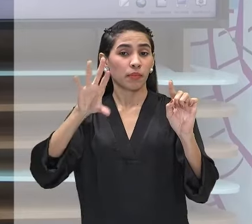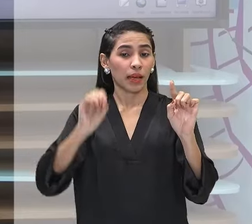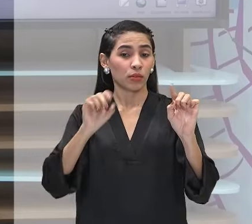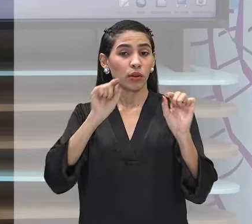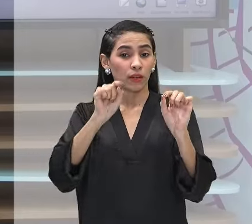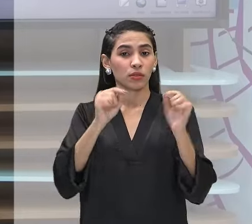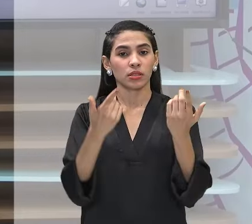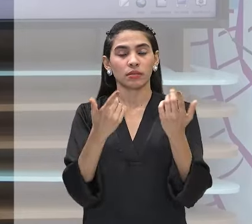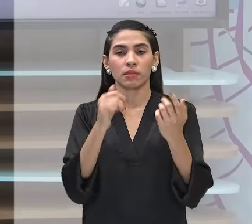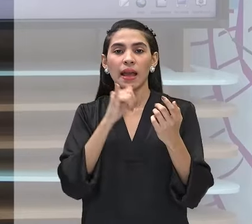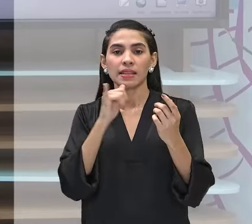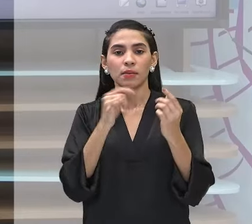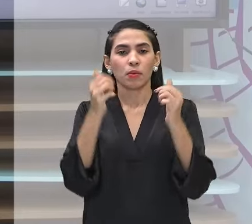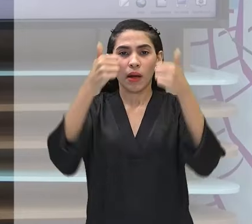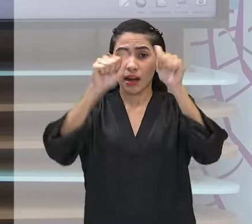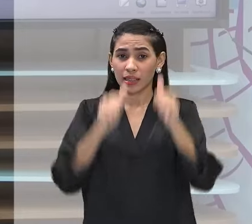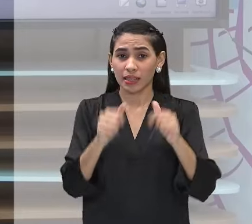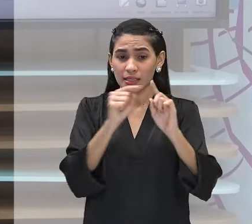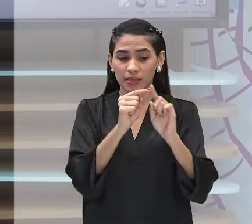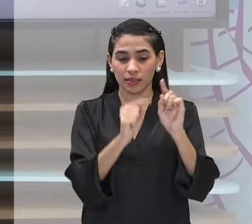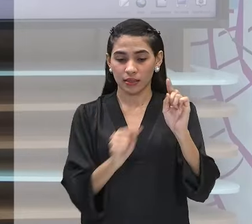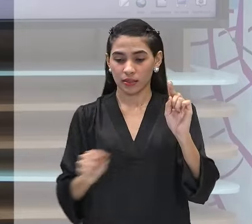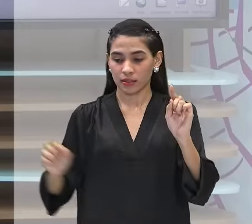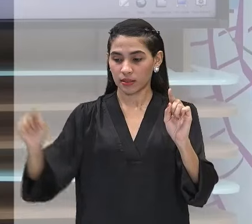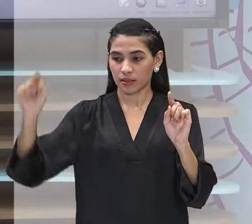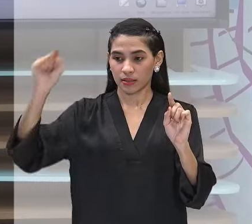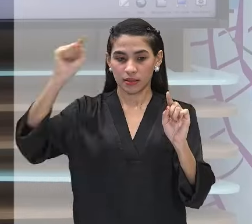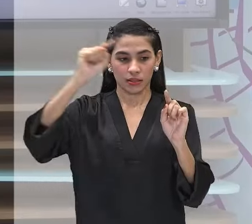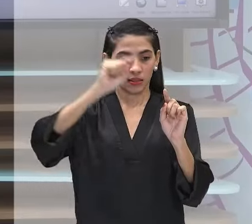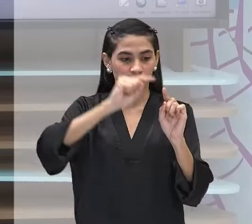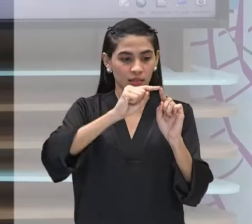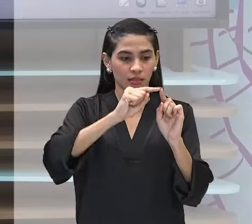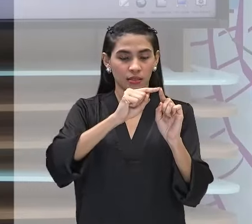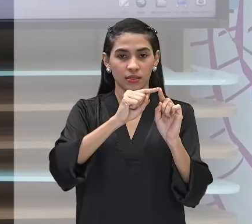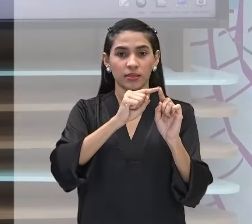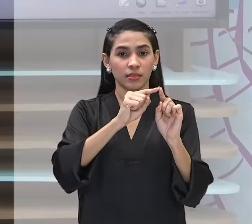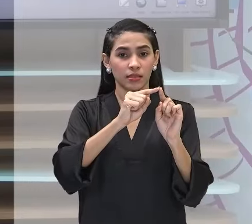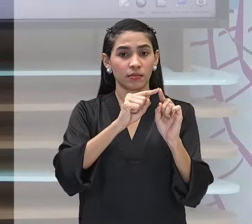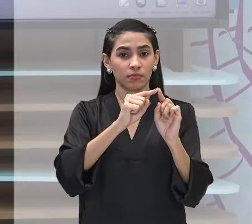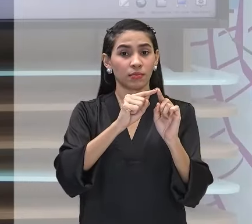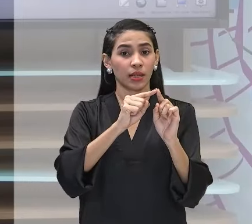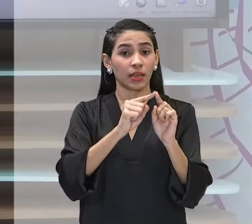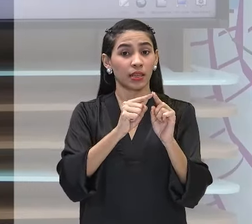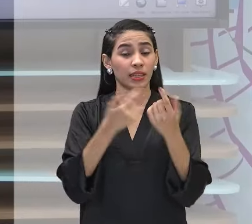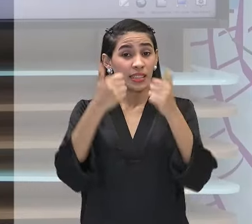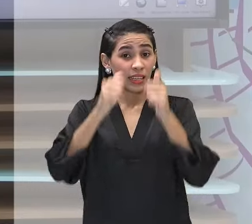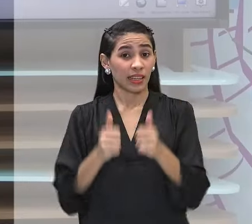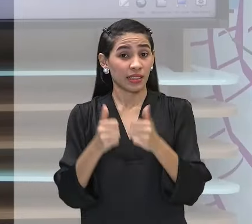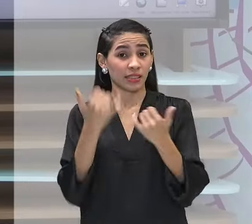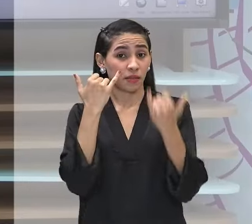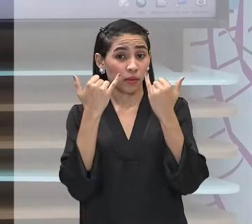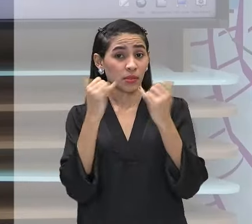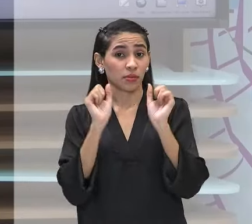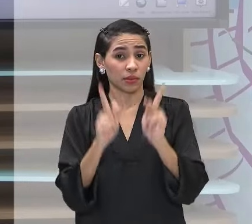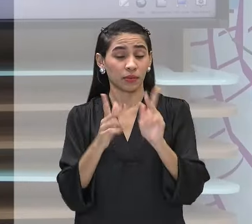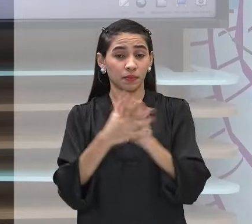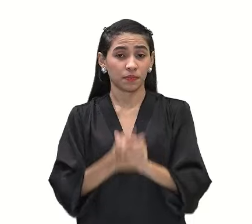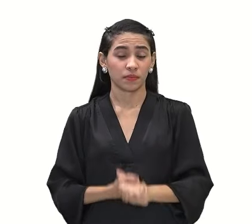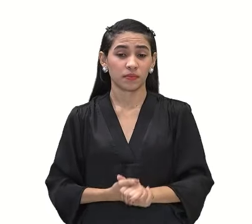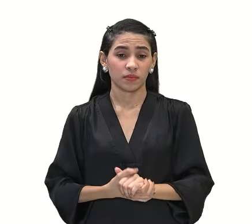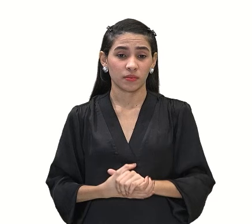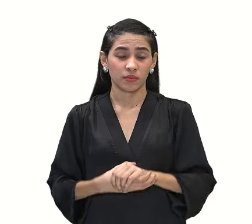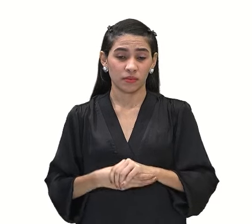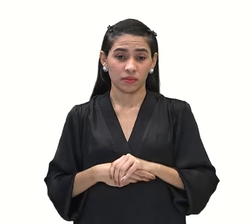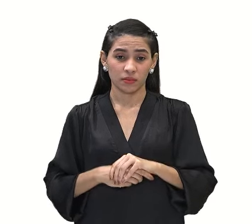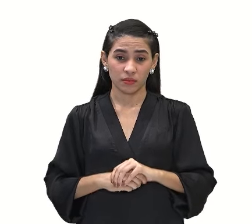é uma circunferência e insere essa informação Então vamos continuar a tratar este